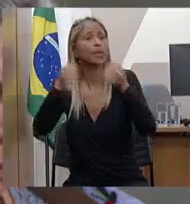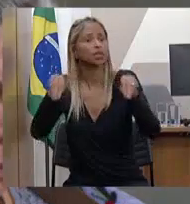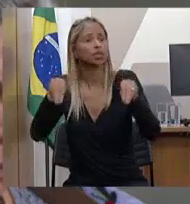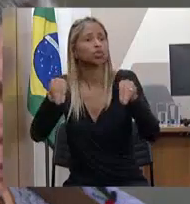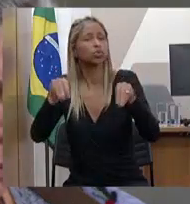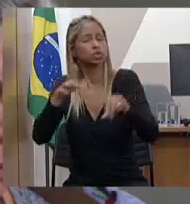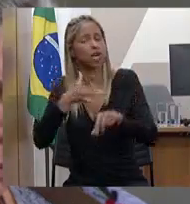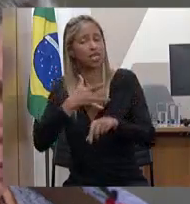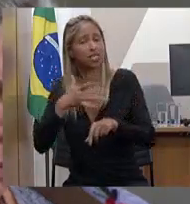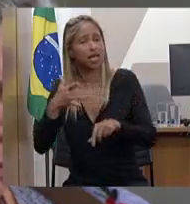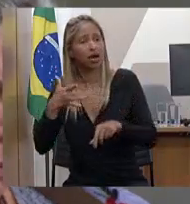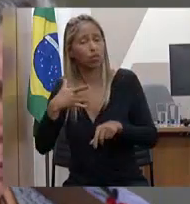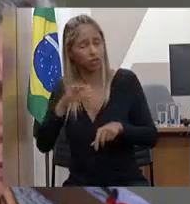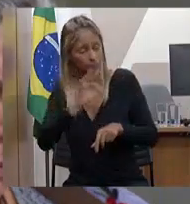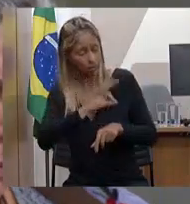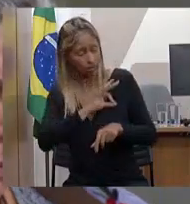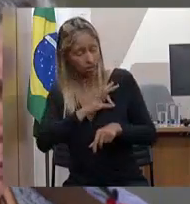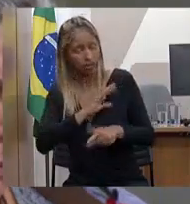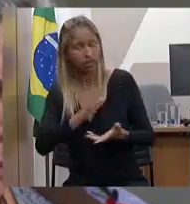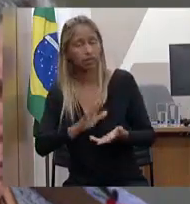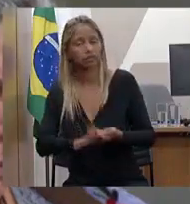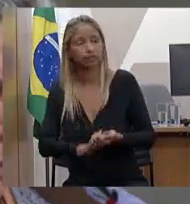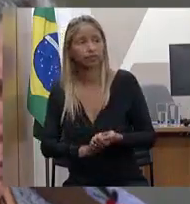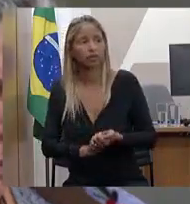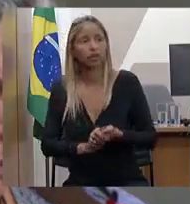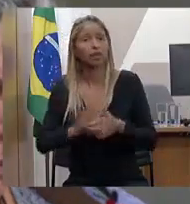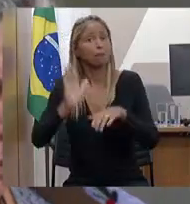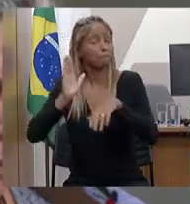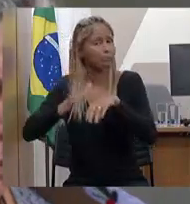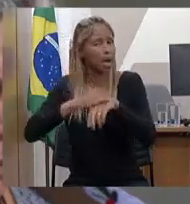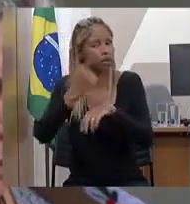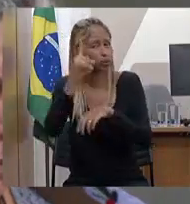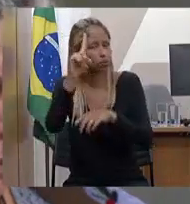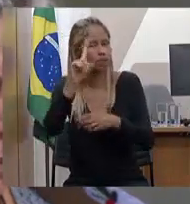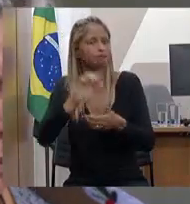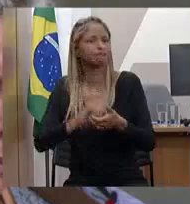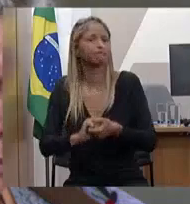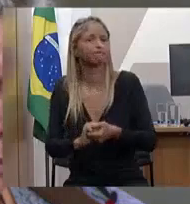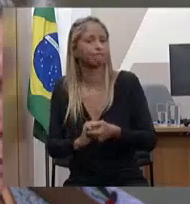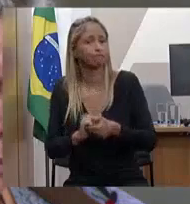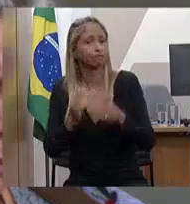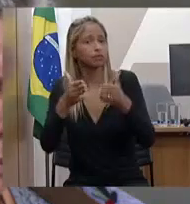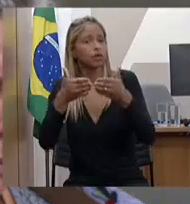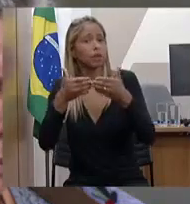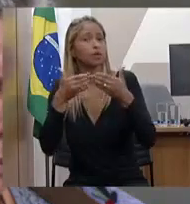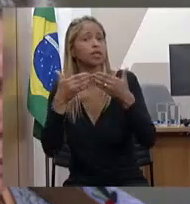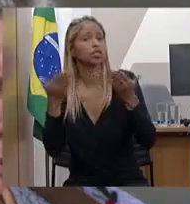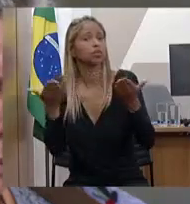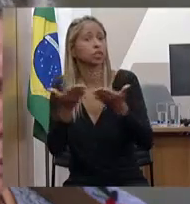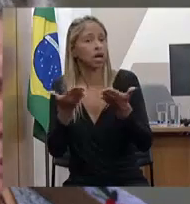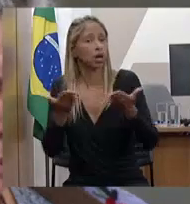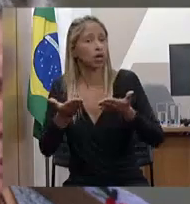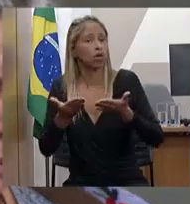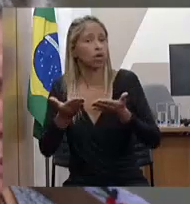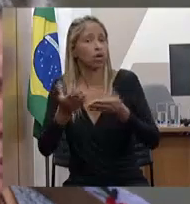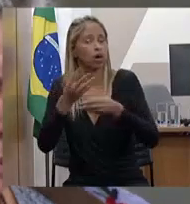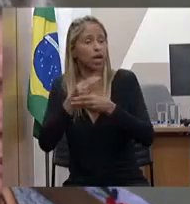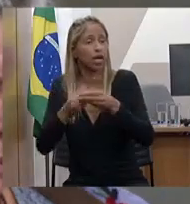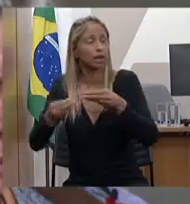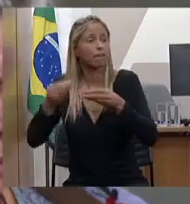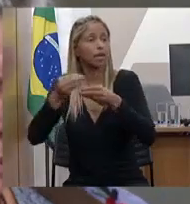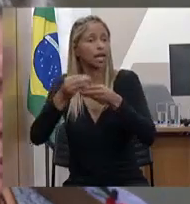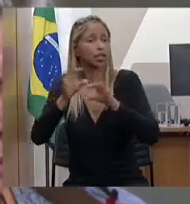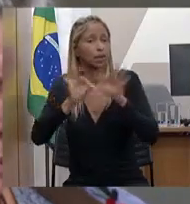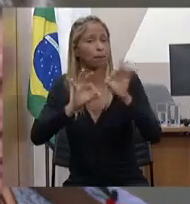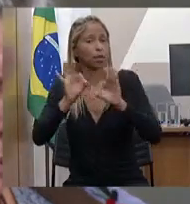a saúde da categoria E mais uma coisa nós pedimos agora uma Emenda num